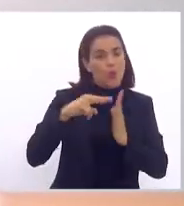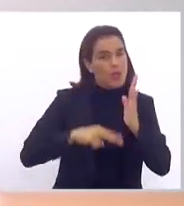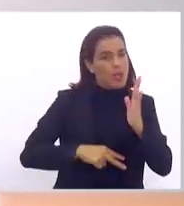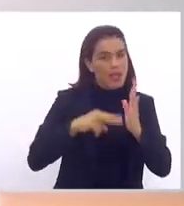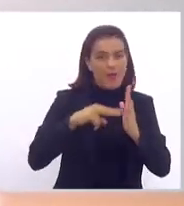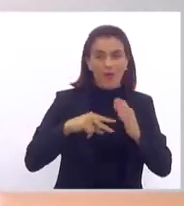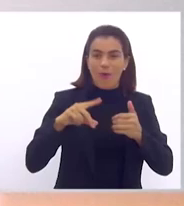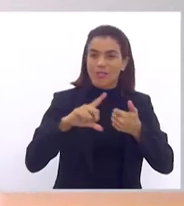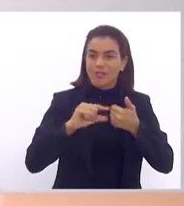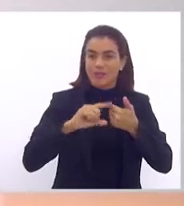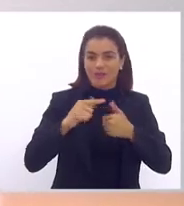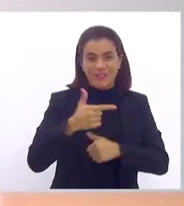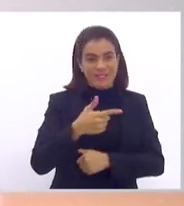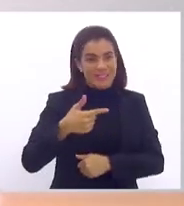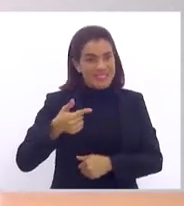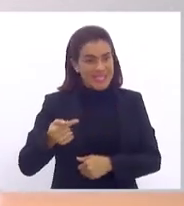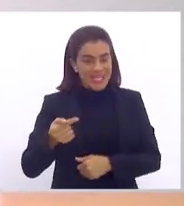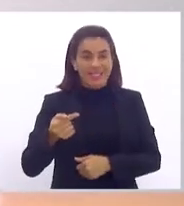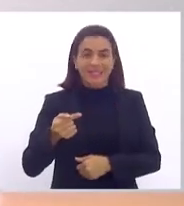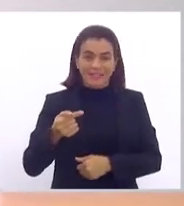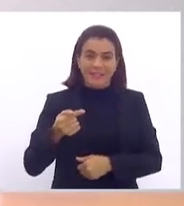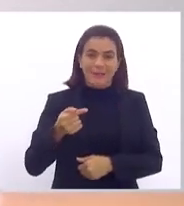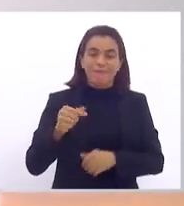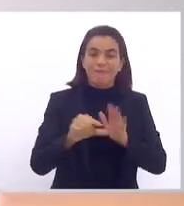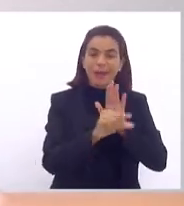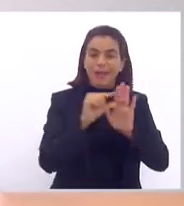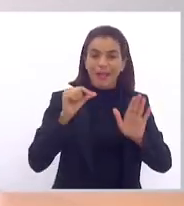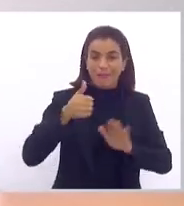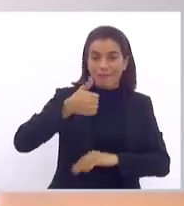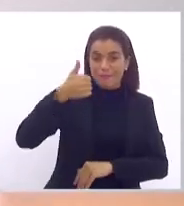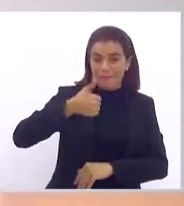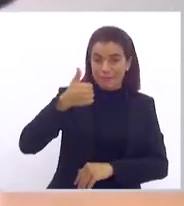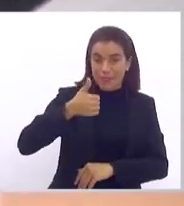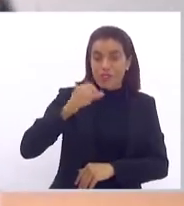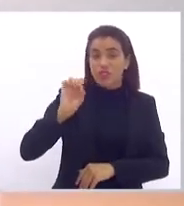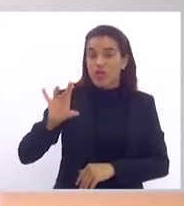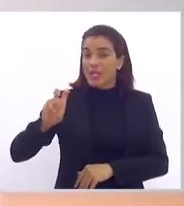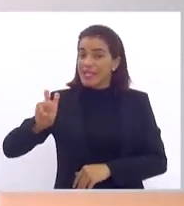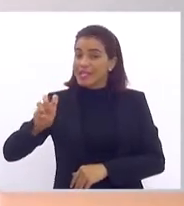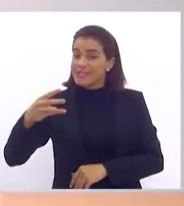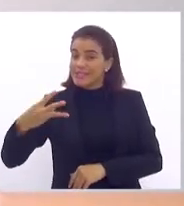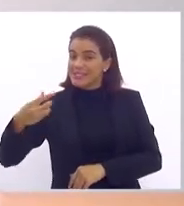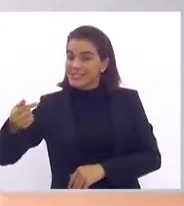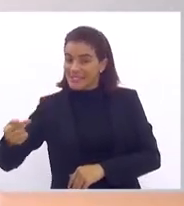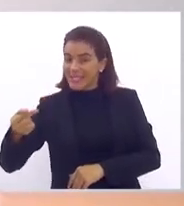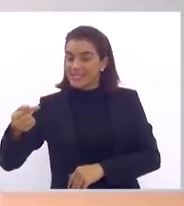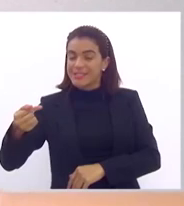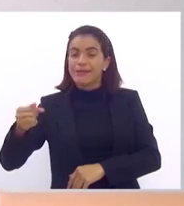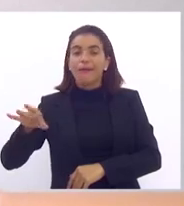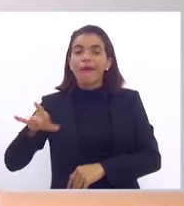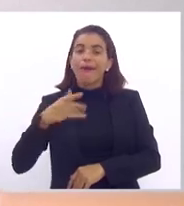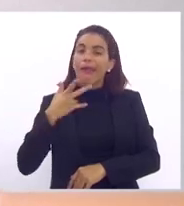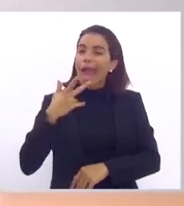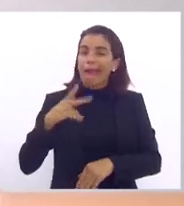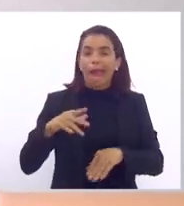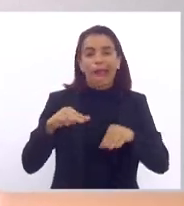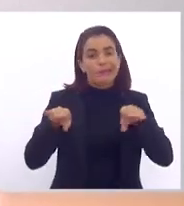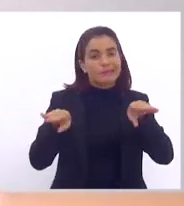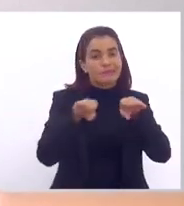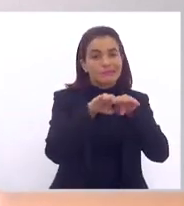parágrafo primeiro apela-se paraa síndrome 537 e afirma-se que é caso de